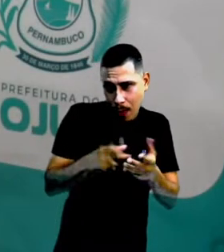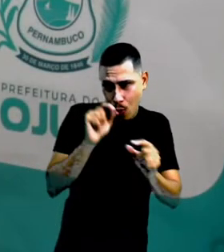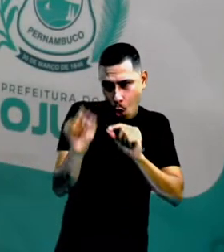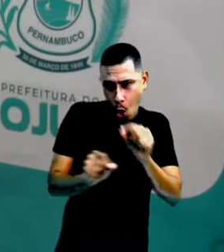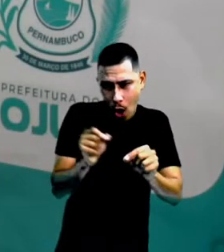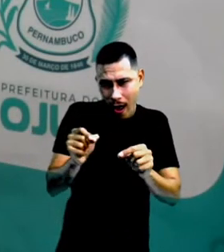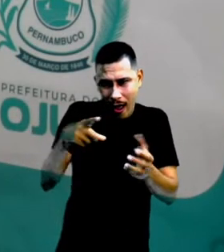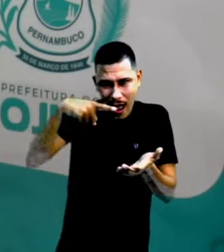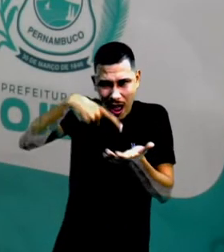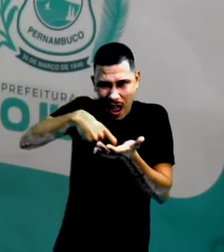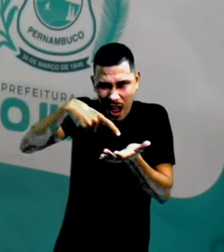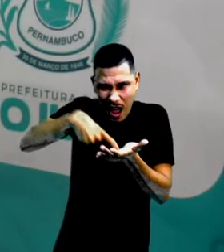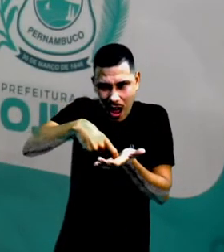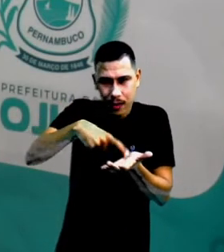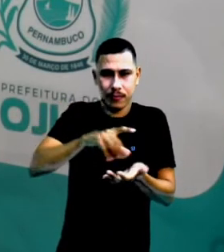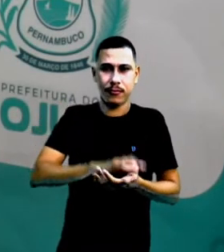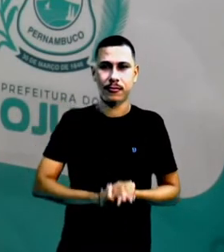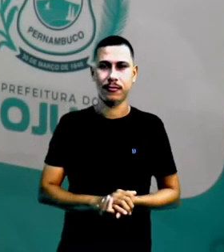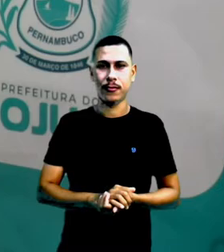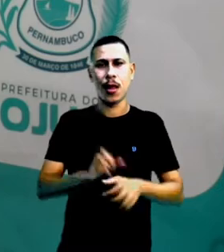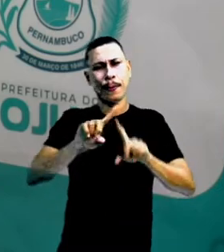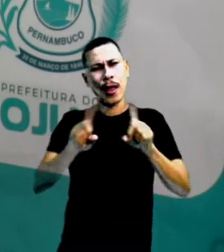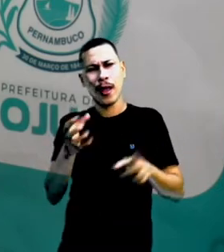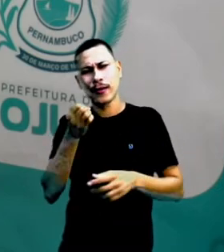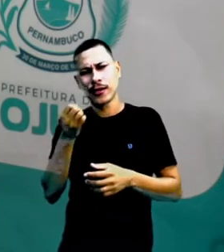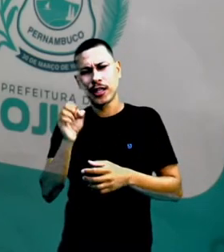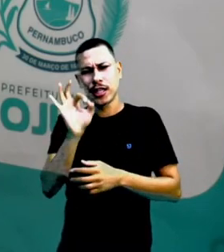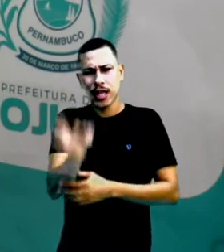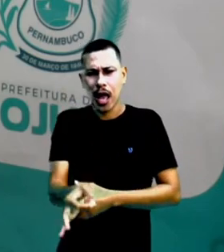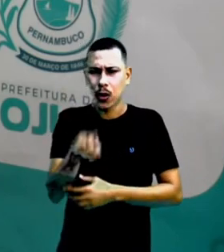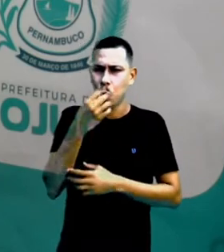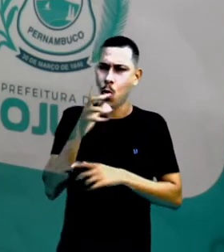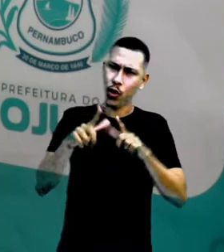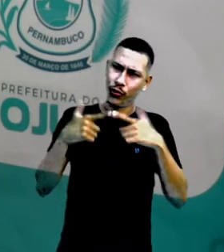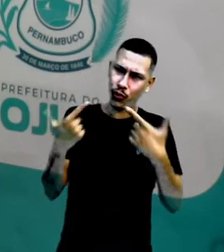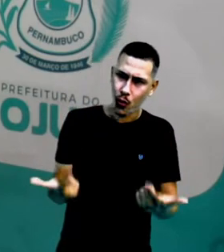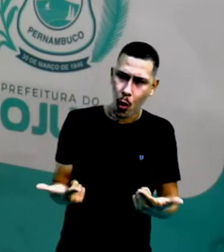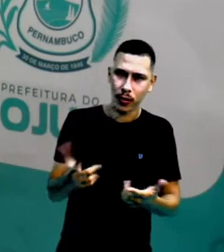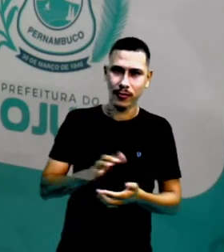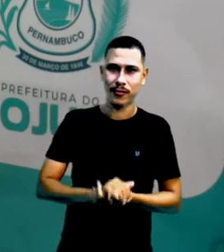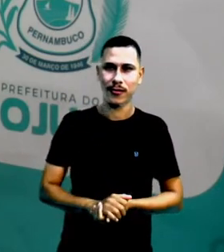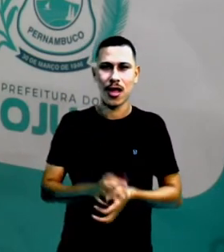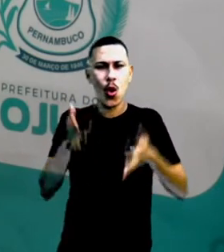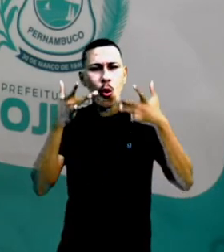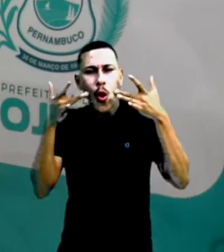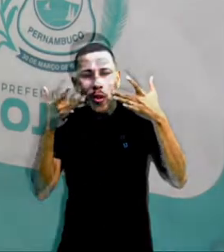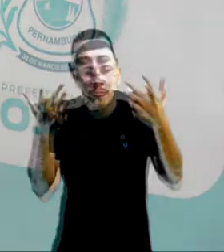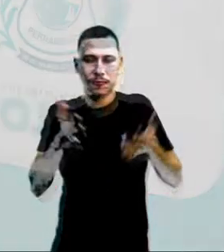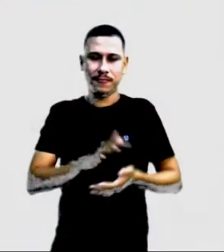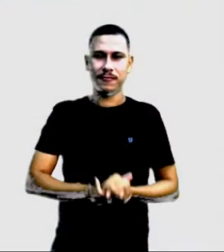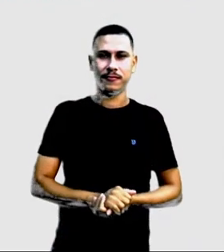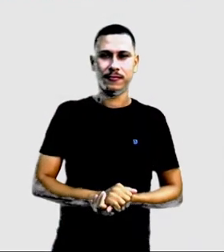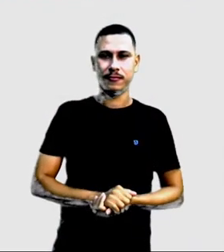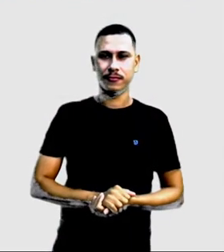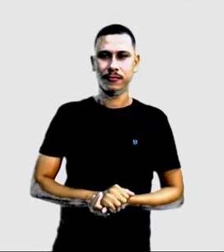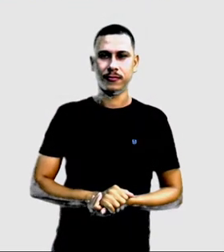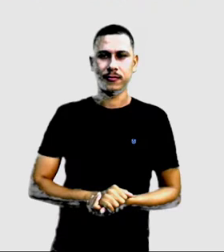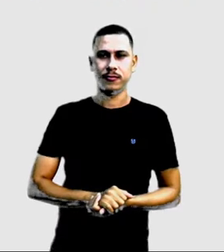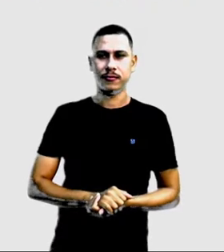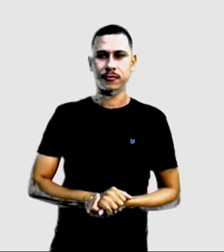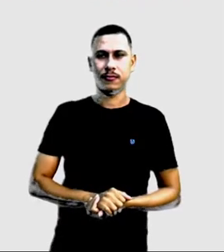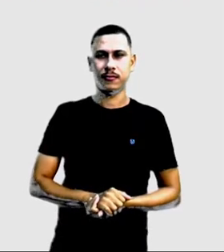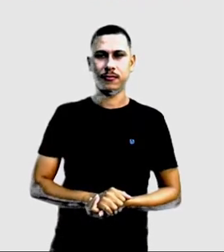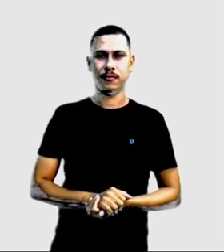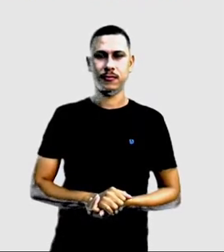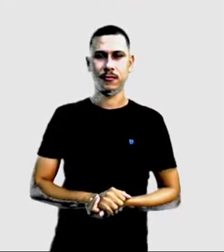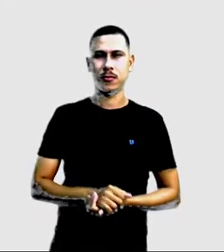perna, né? Ao pé da letra, mas seria boa sorte referente aí ao pessoal do teatro. Tá bom? Então temos aqui,